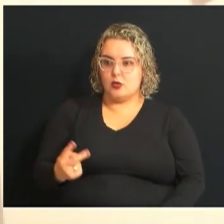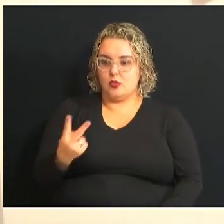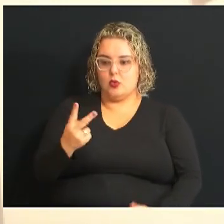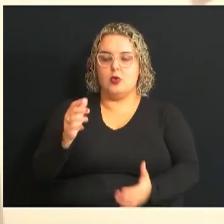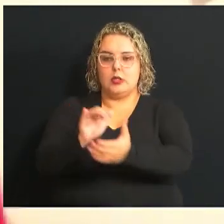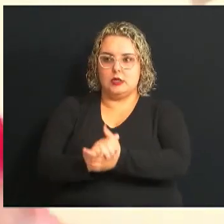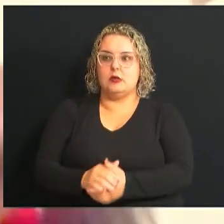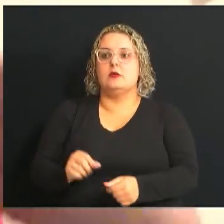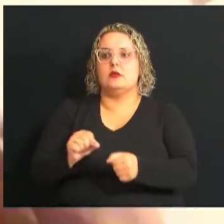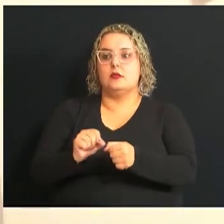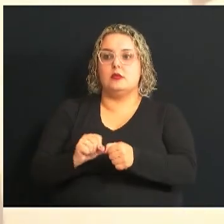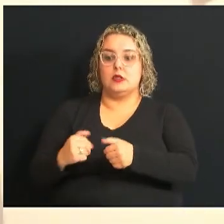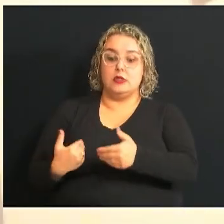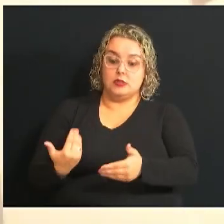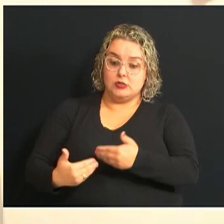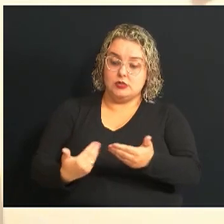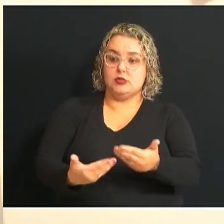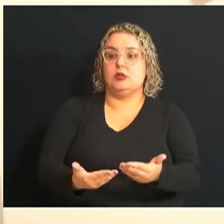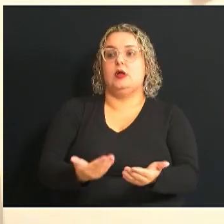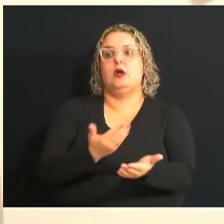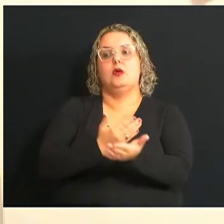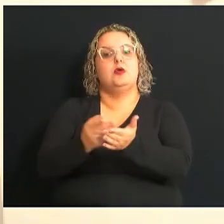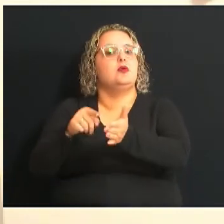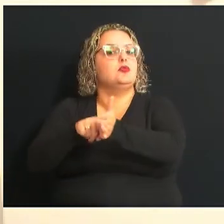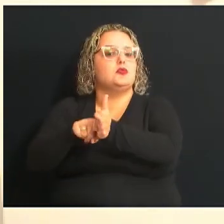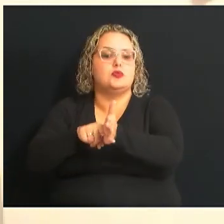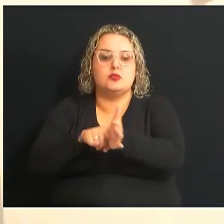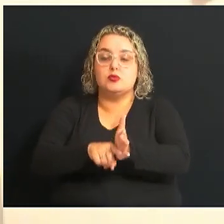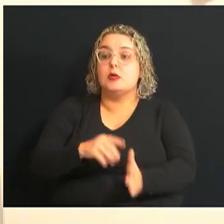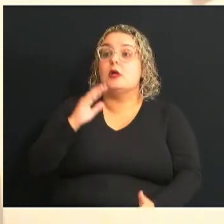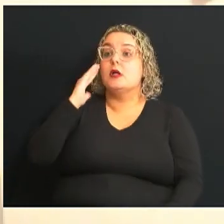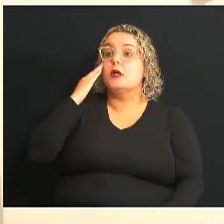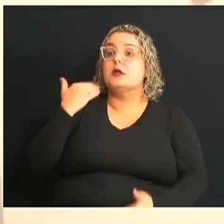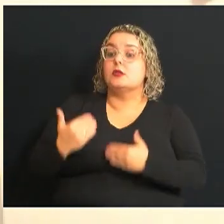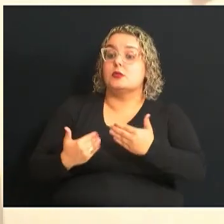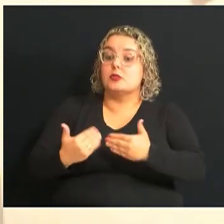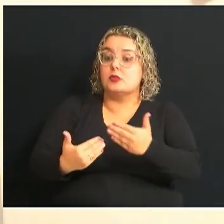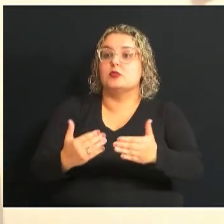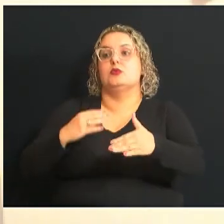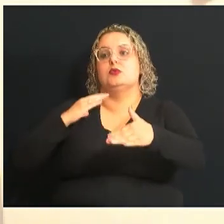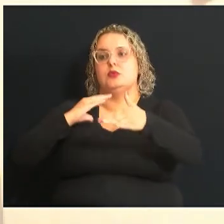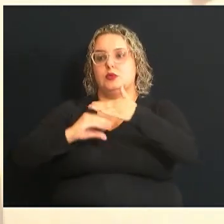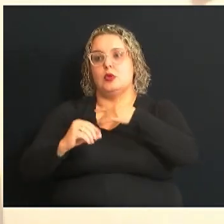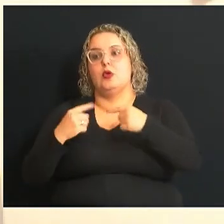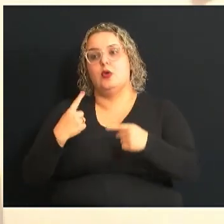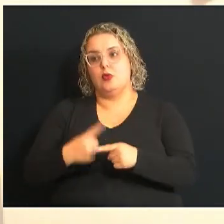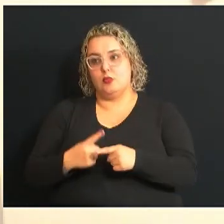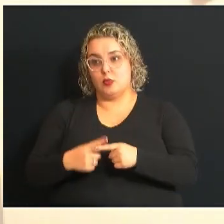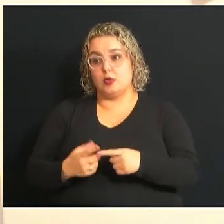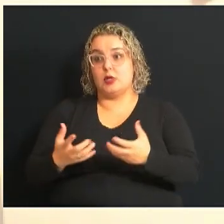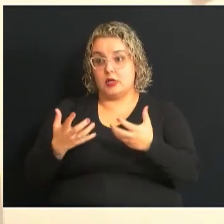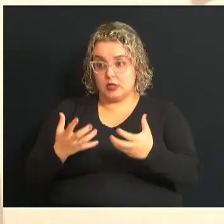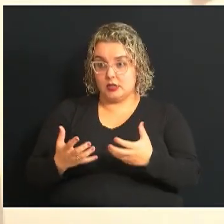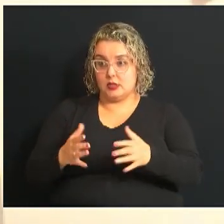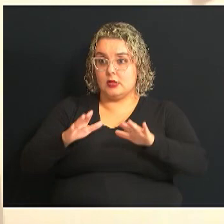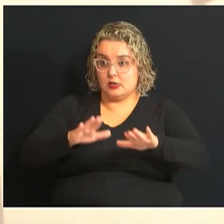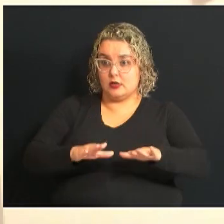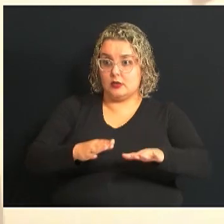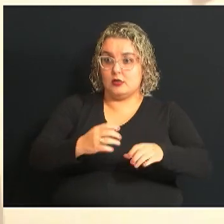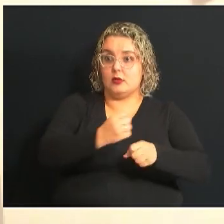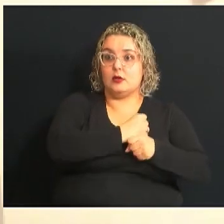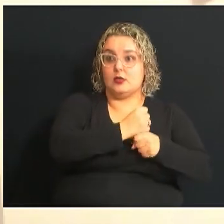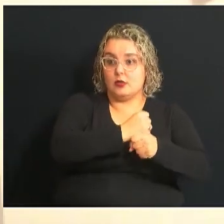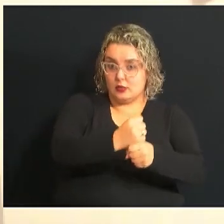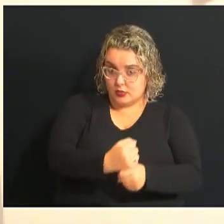fazendo esse processo, e a gente começou a pesquisar muito, entender quais eram os passos de imigração, porque a gente queria vir, passar alguns anos pelo